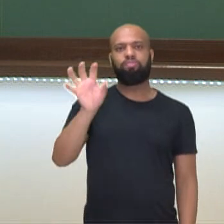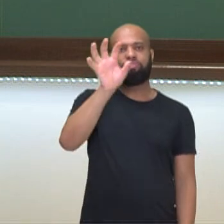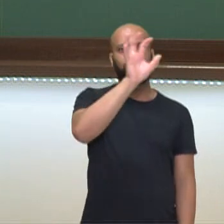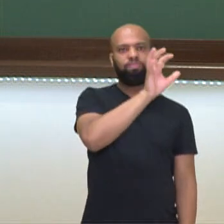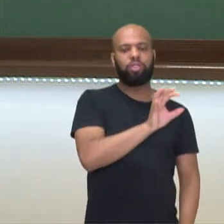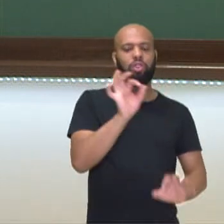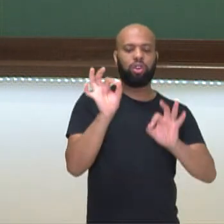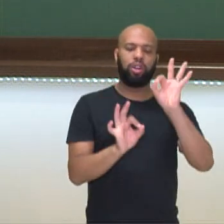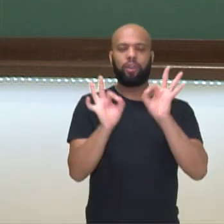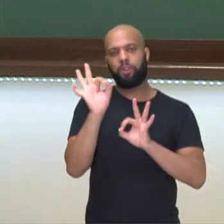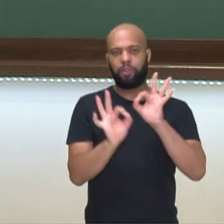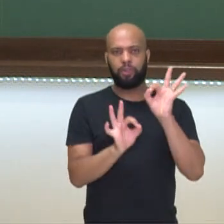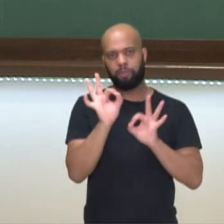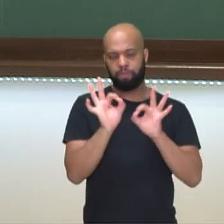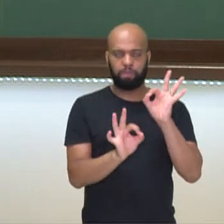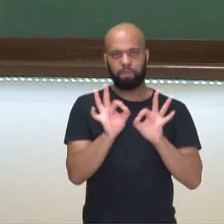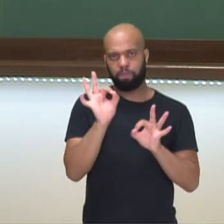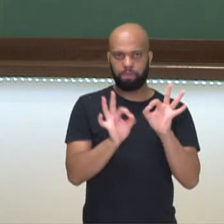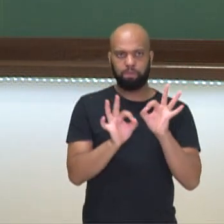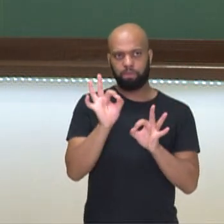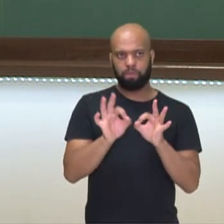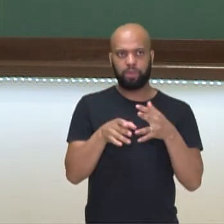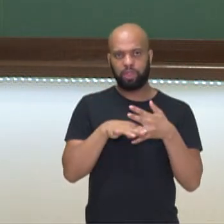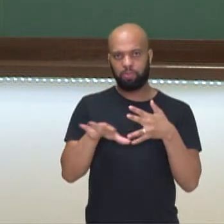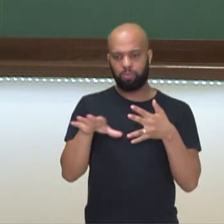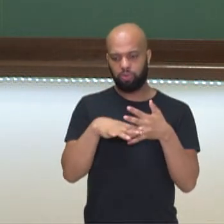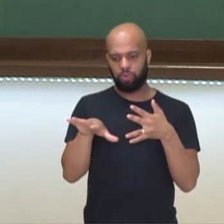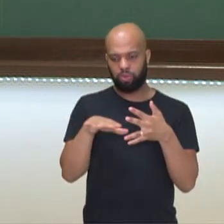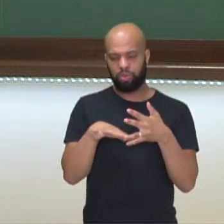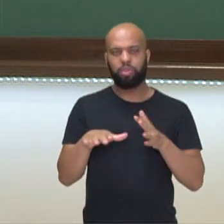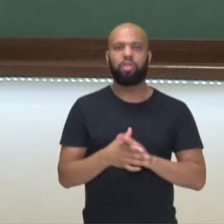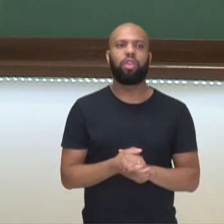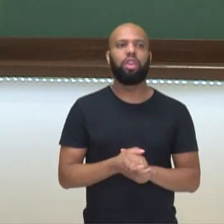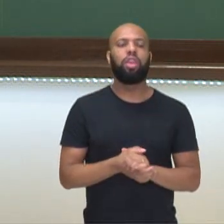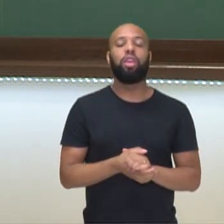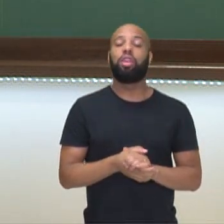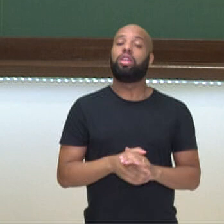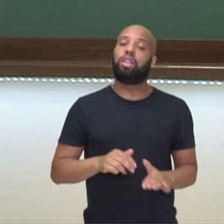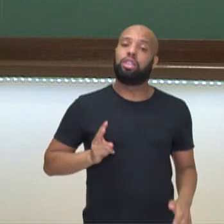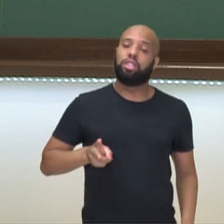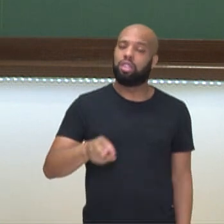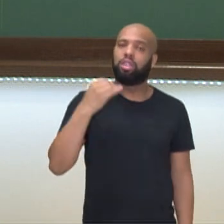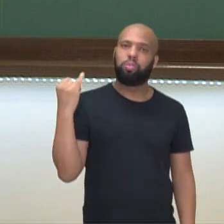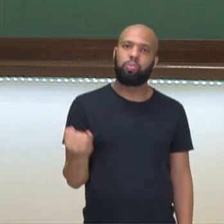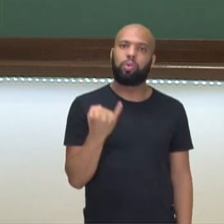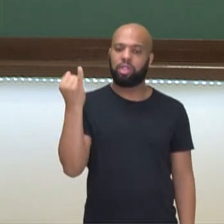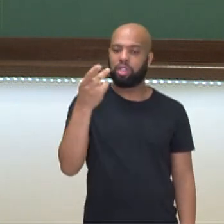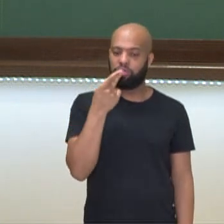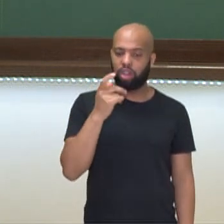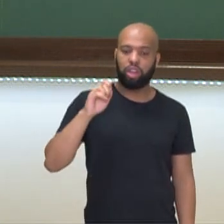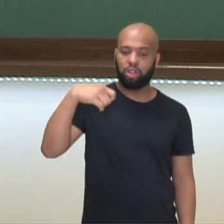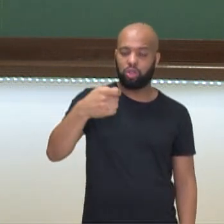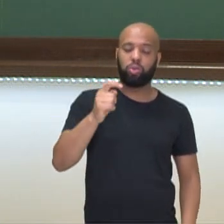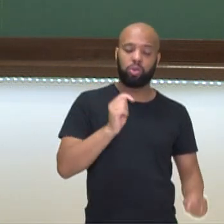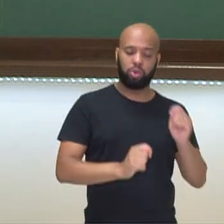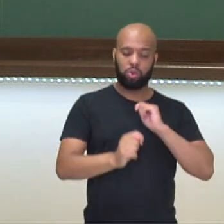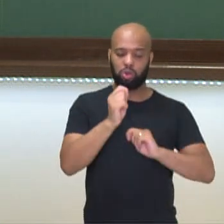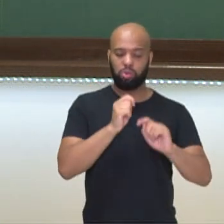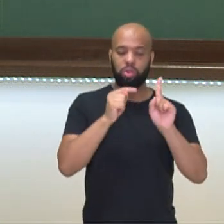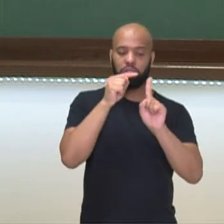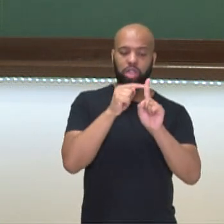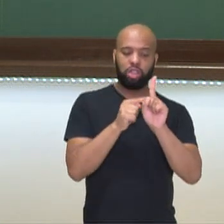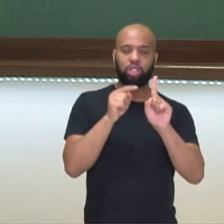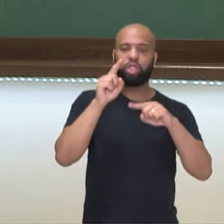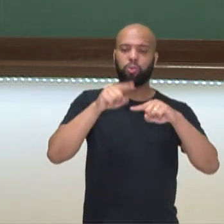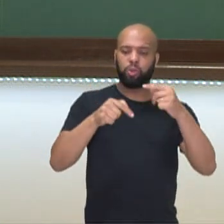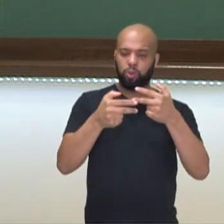regionalização, dentro desta mesma região intermediária, tá ok? Levando sempre em conta a questão econômica, quais são os tipos de